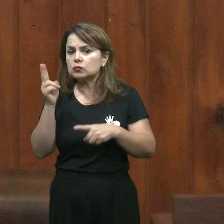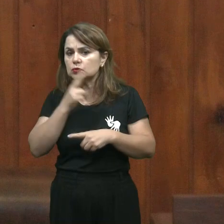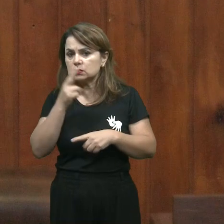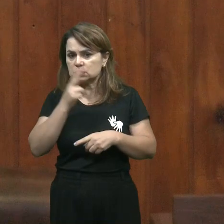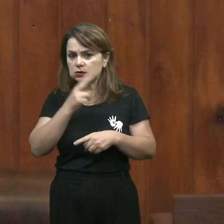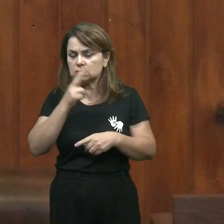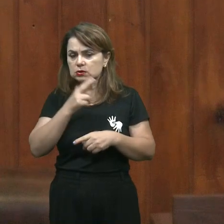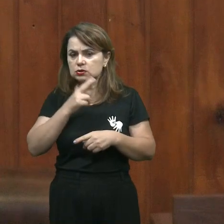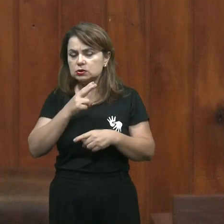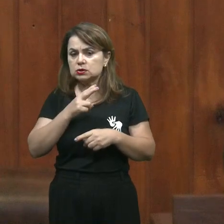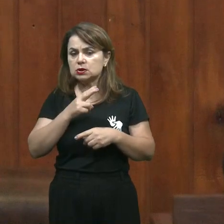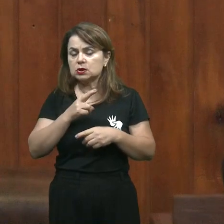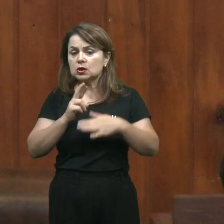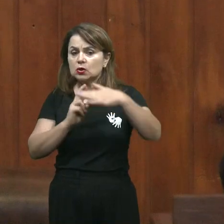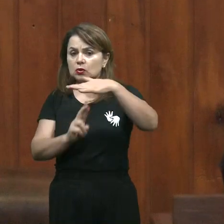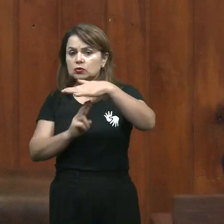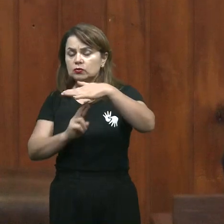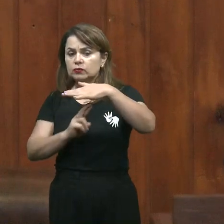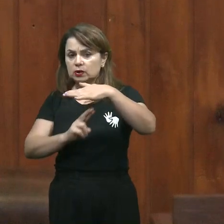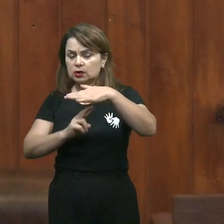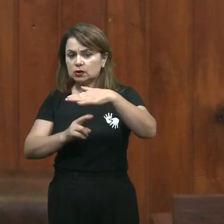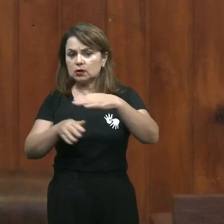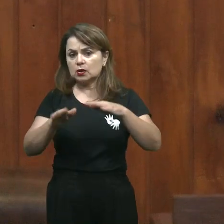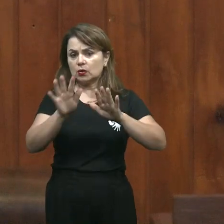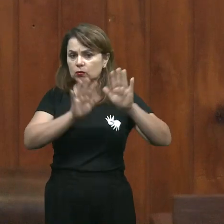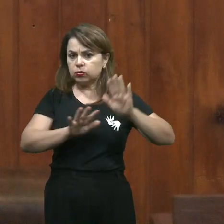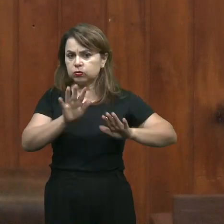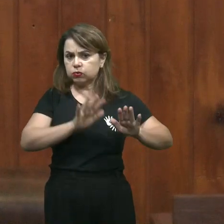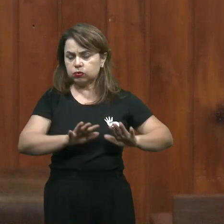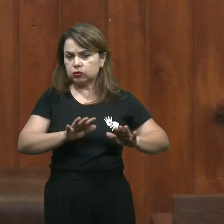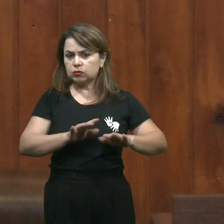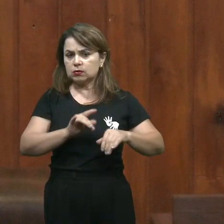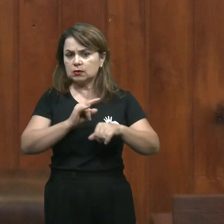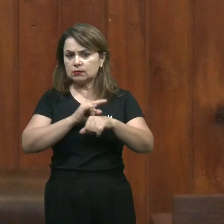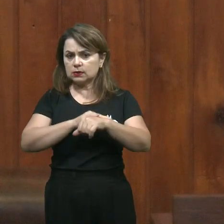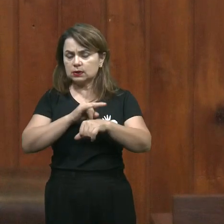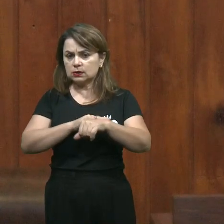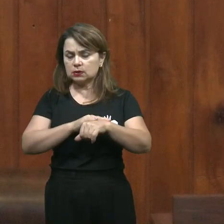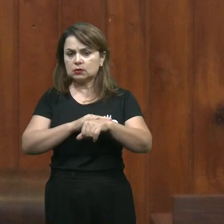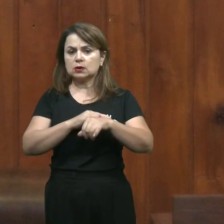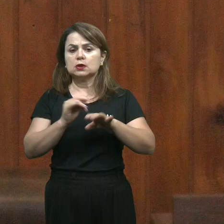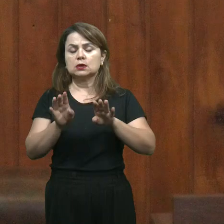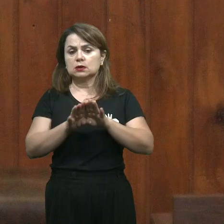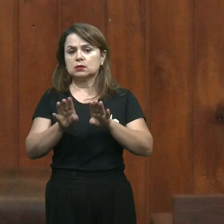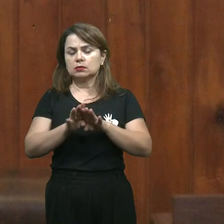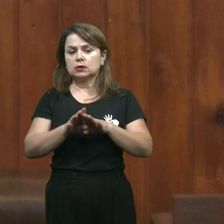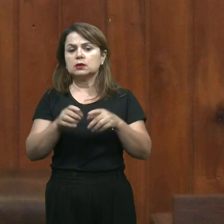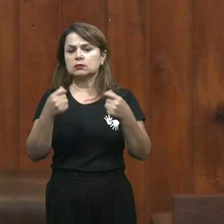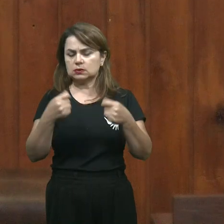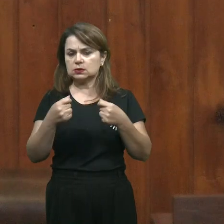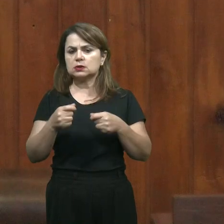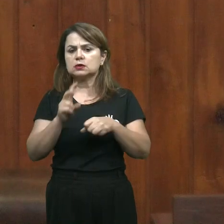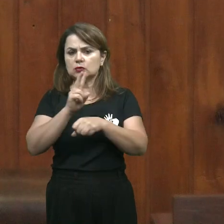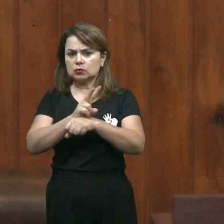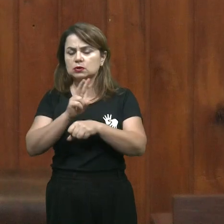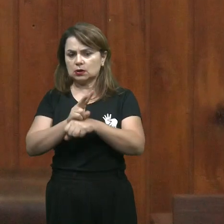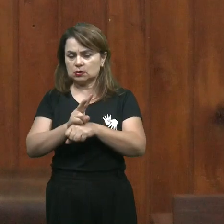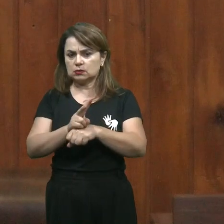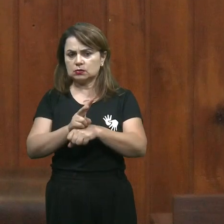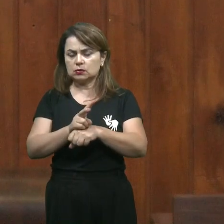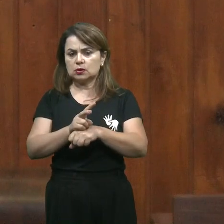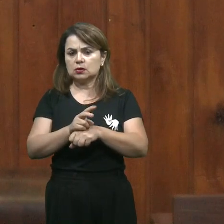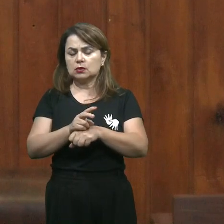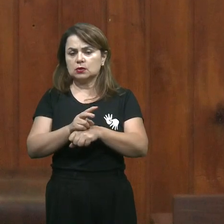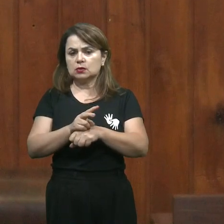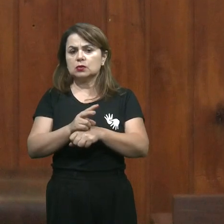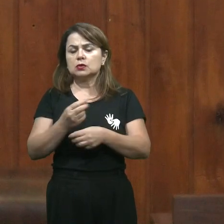desse terminal rodoviário que é a rodoviária nossa senhor presidente e que seja feito ali a manutenção dando ali um pouco